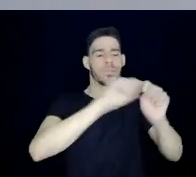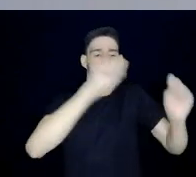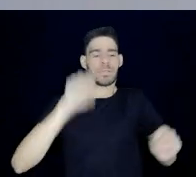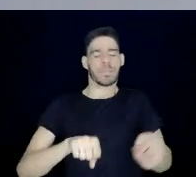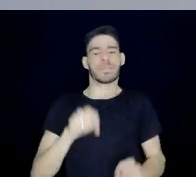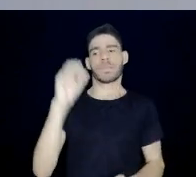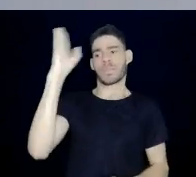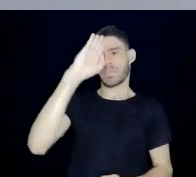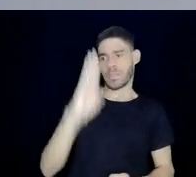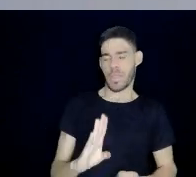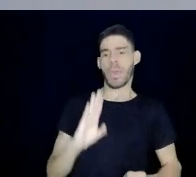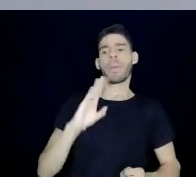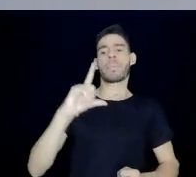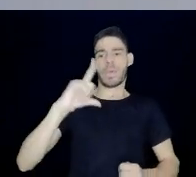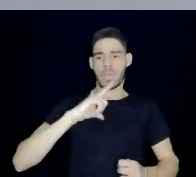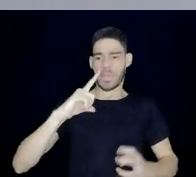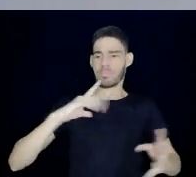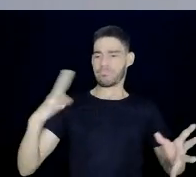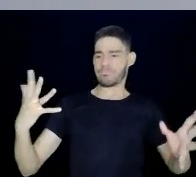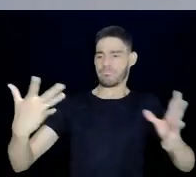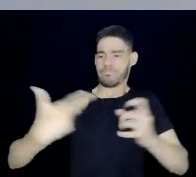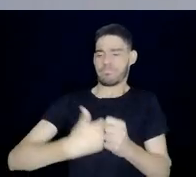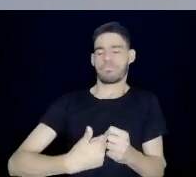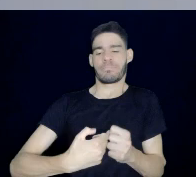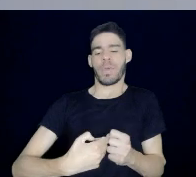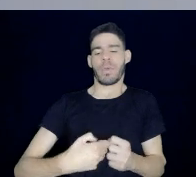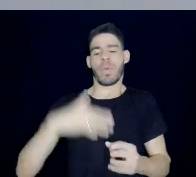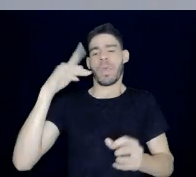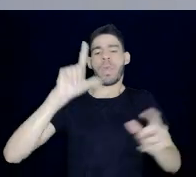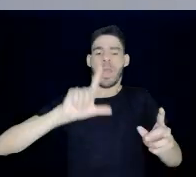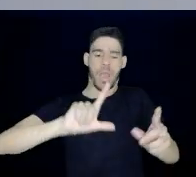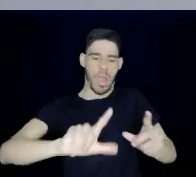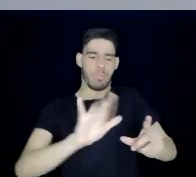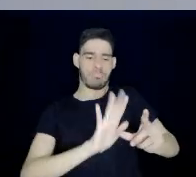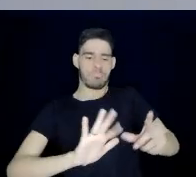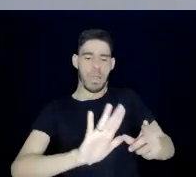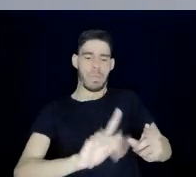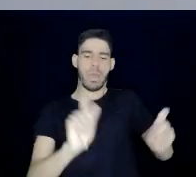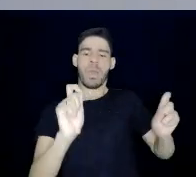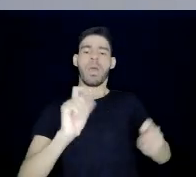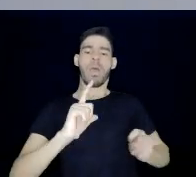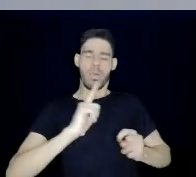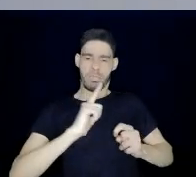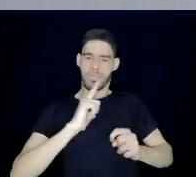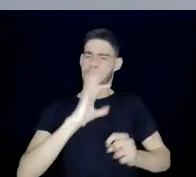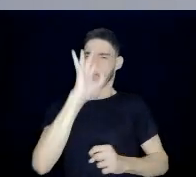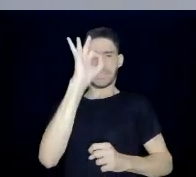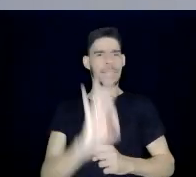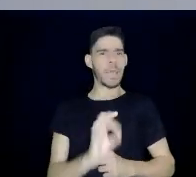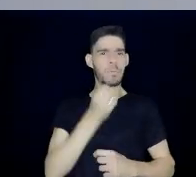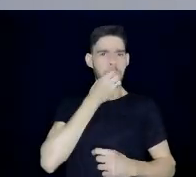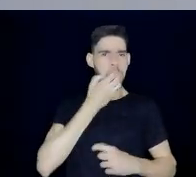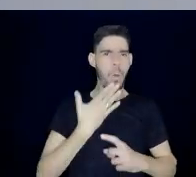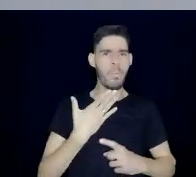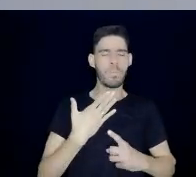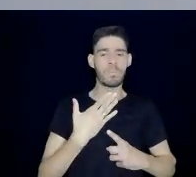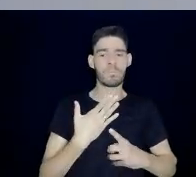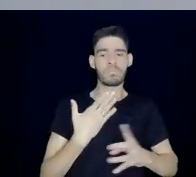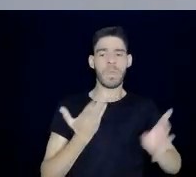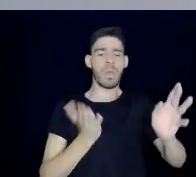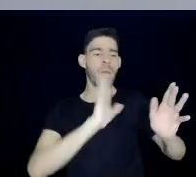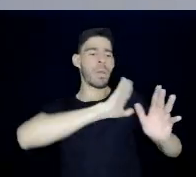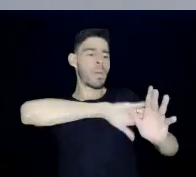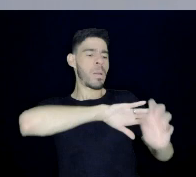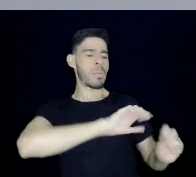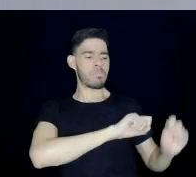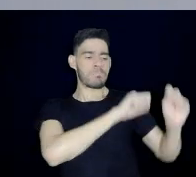sistema brasileiro é um sistema eficiente, de que a urna eletrônica ela foi um grande acerto e que por trás